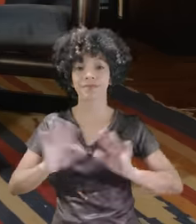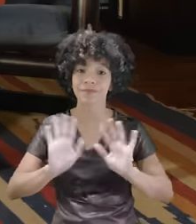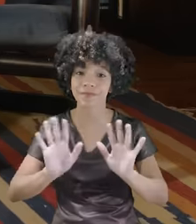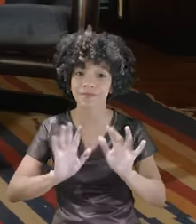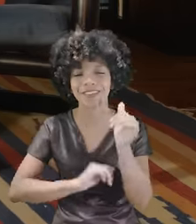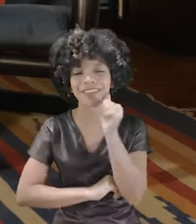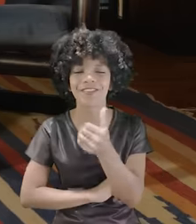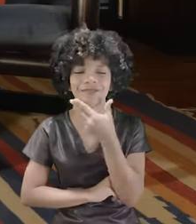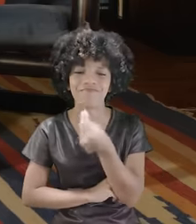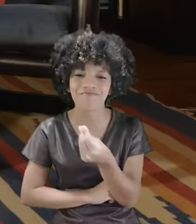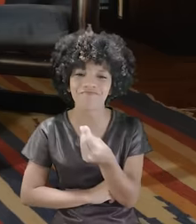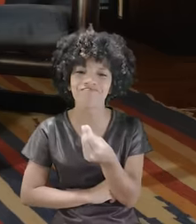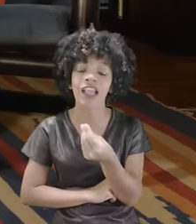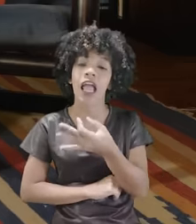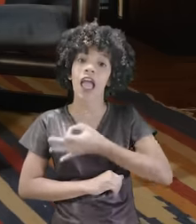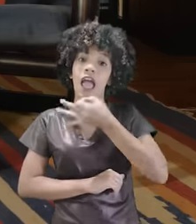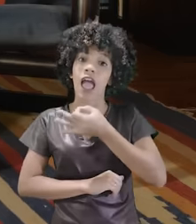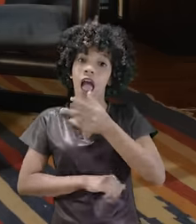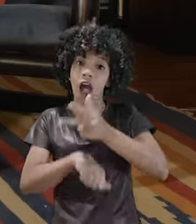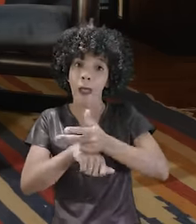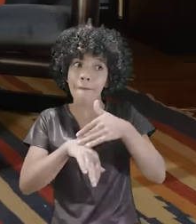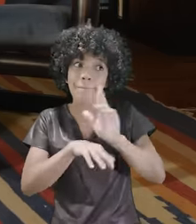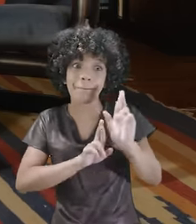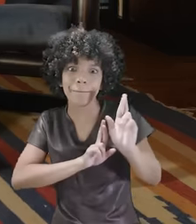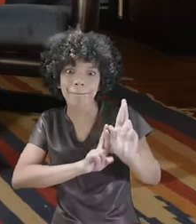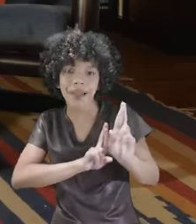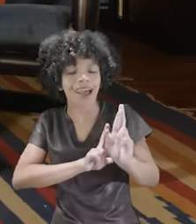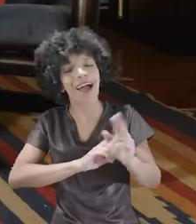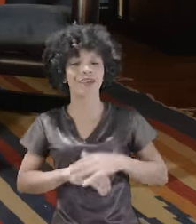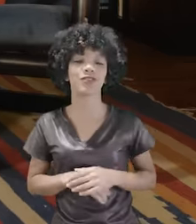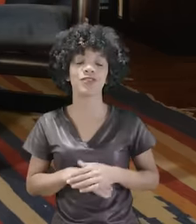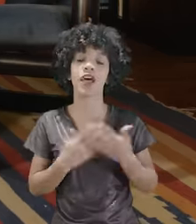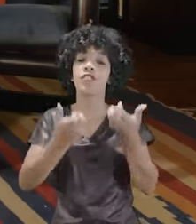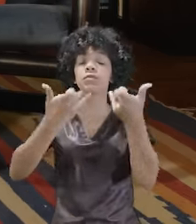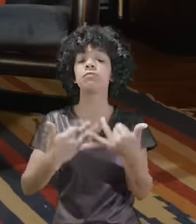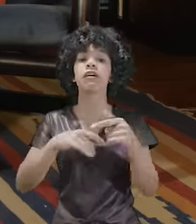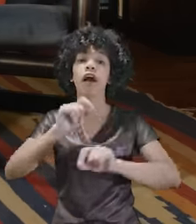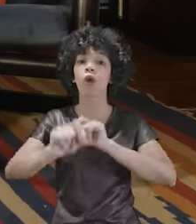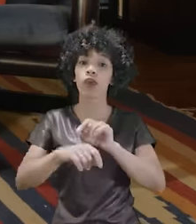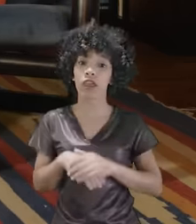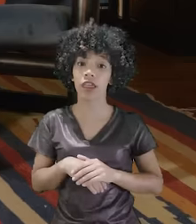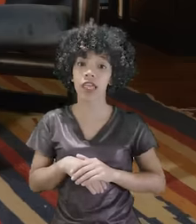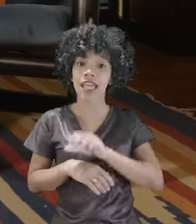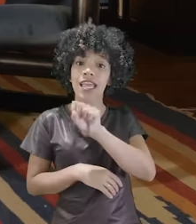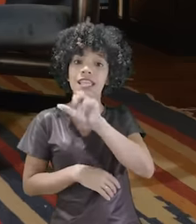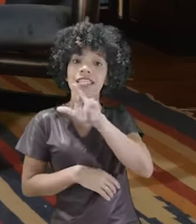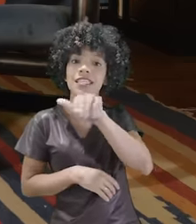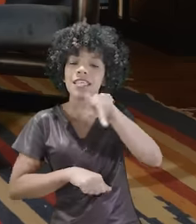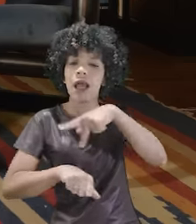o que ora senhores um usar x os mais esperados de todos os tempos vamos falar sobre